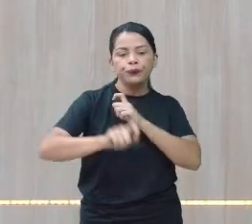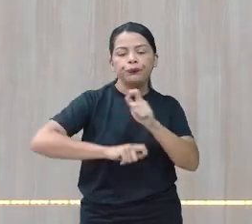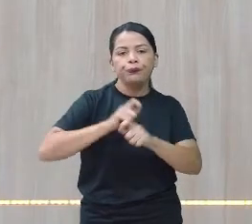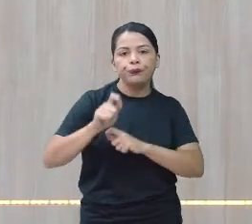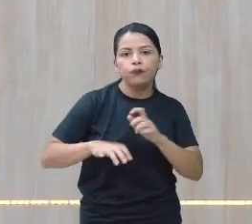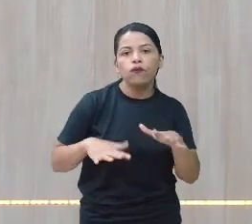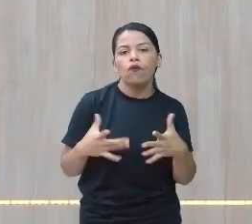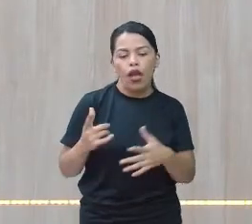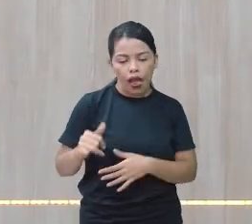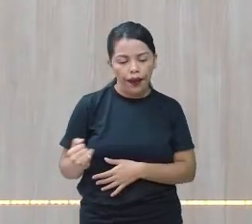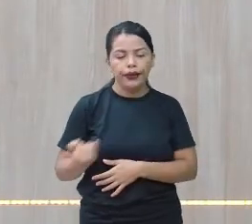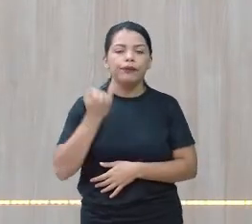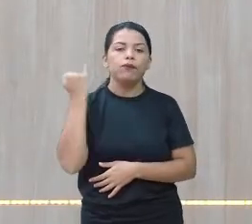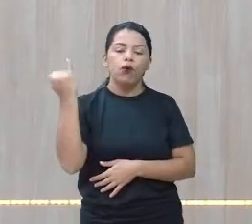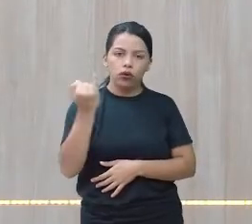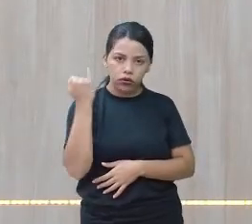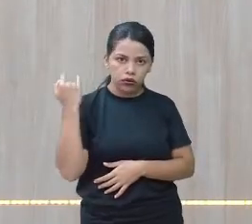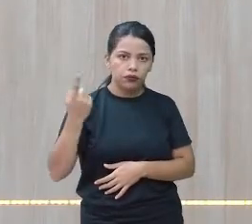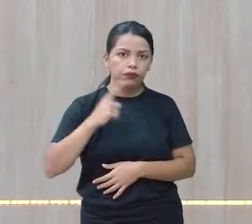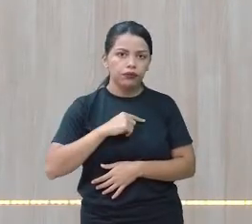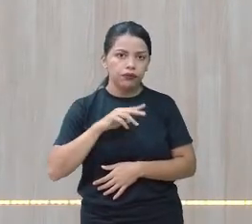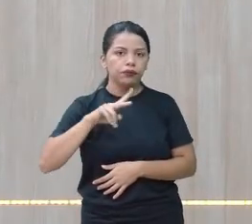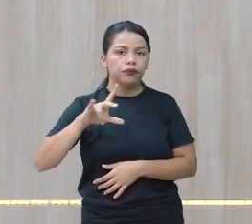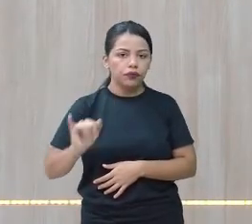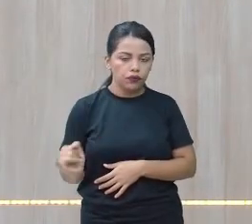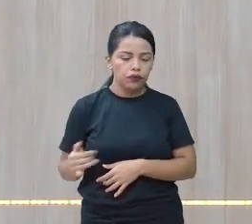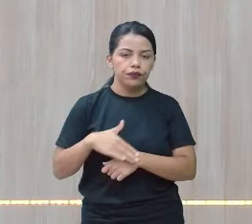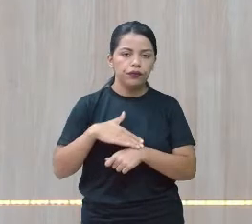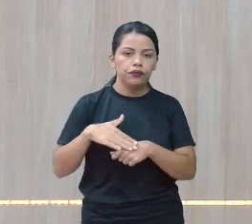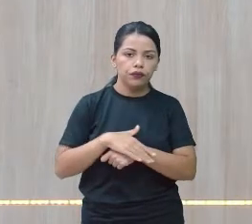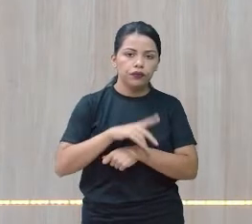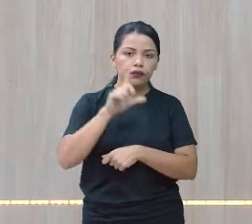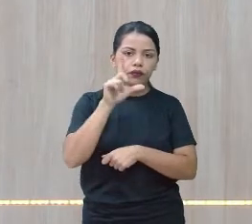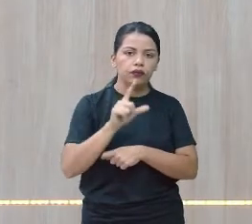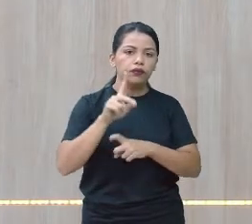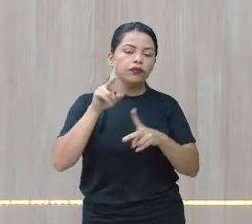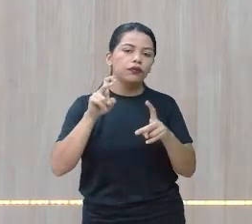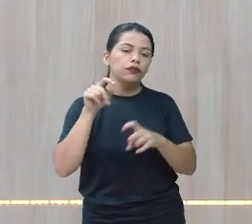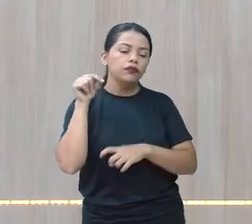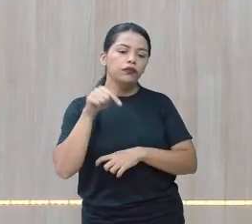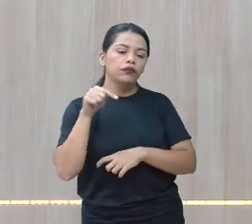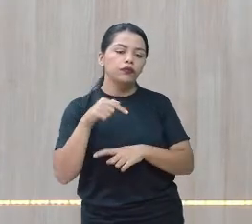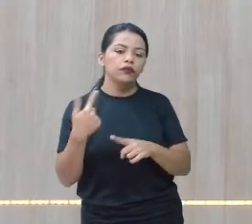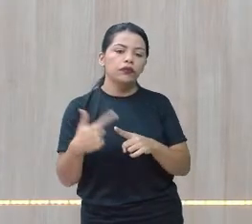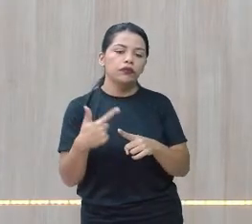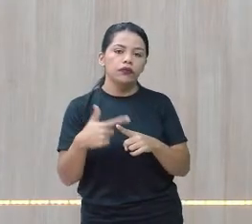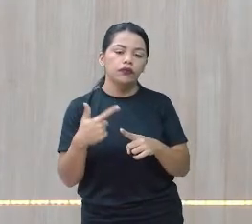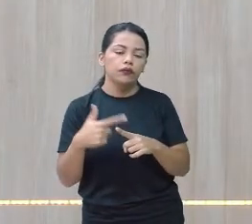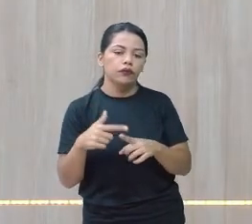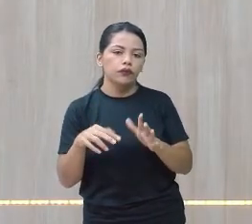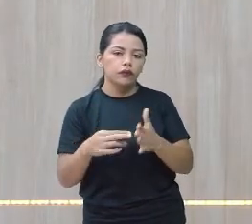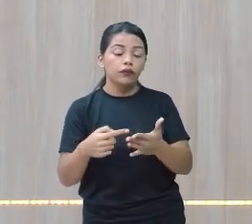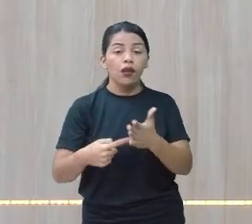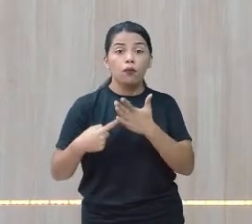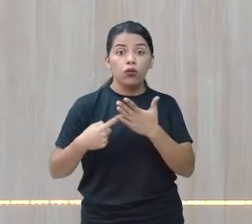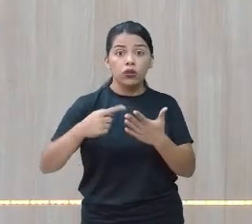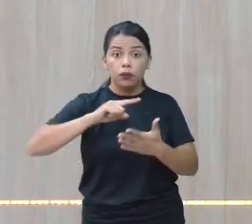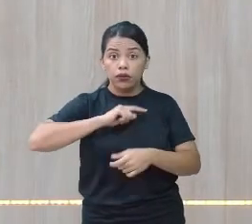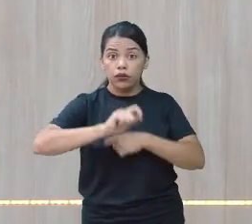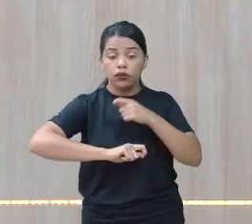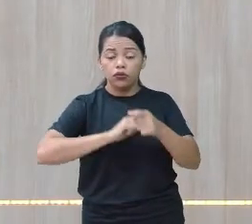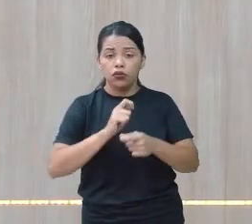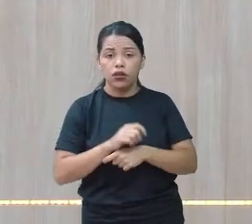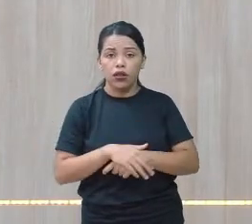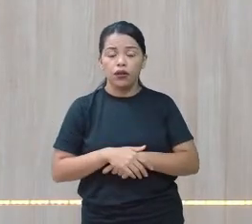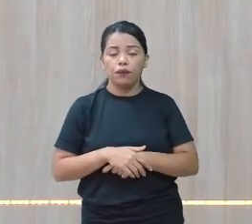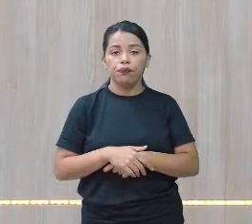são importantes, né? A gente vai conversar um pouquinho sobre ele, porque ele vai mostrar para a gente que, em